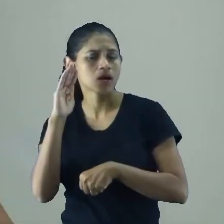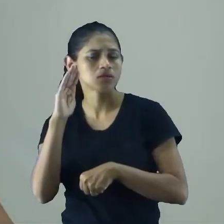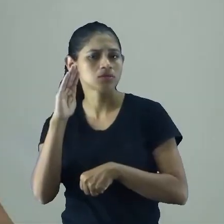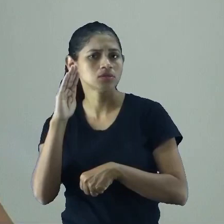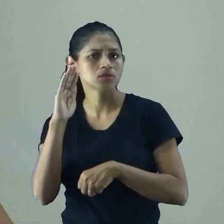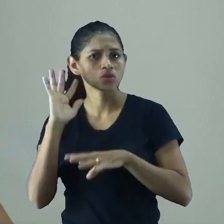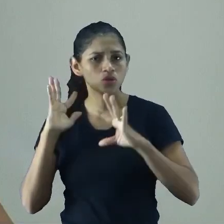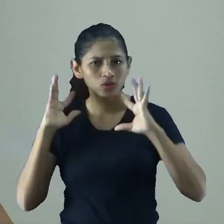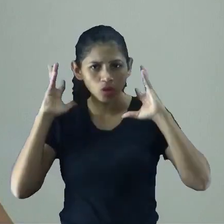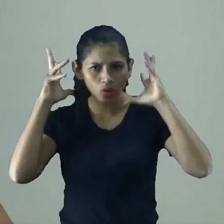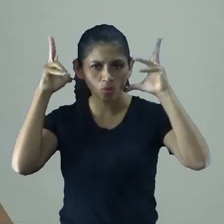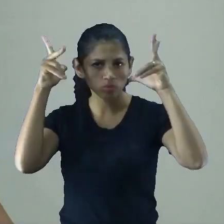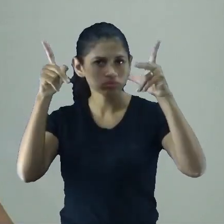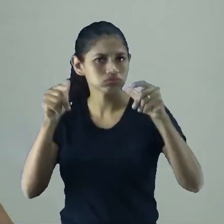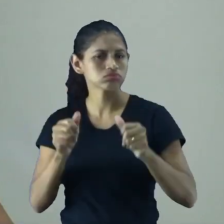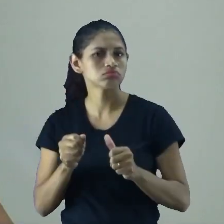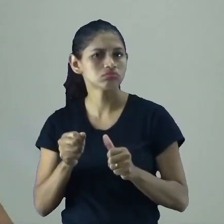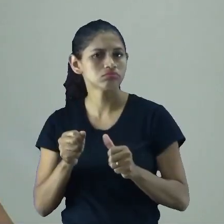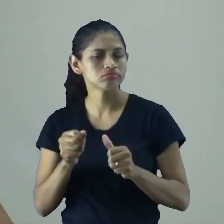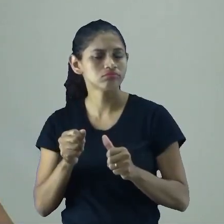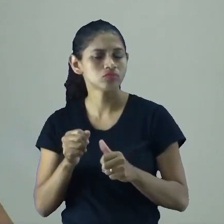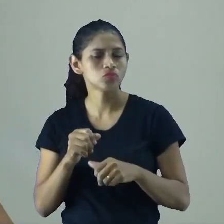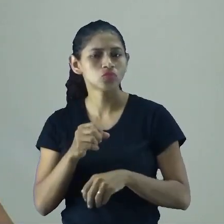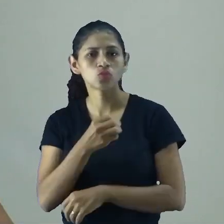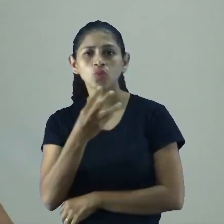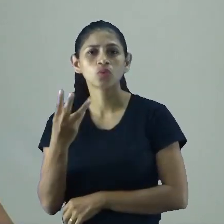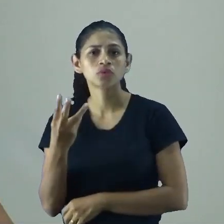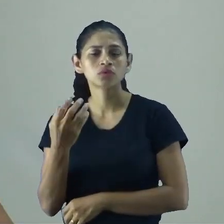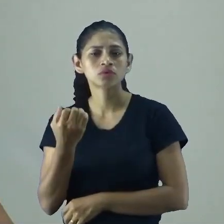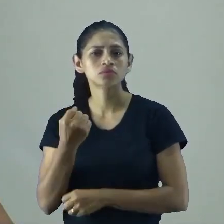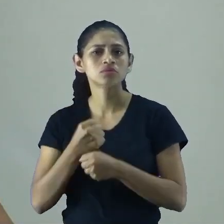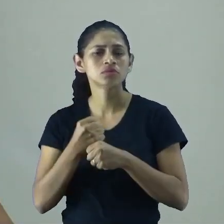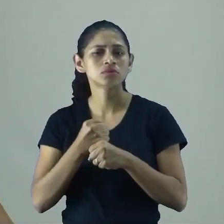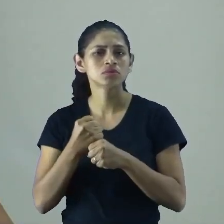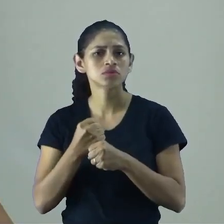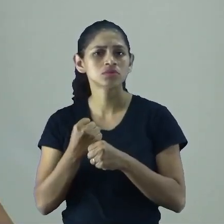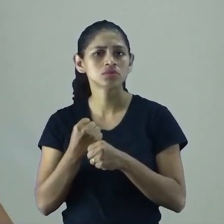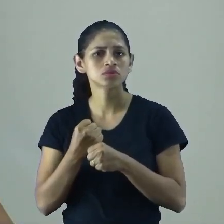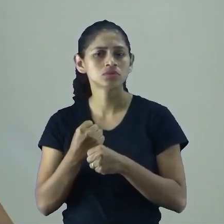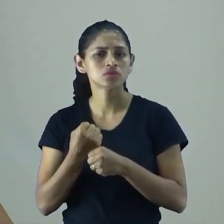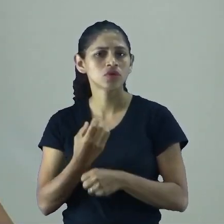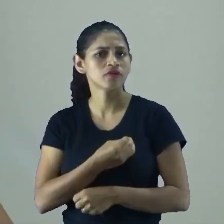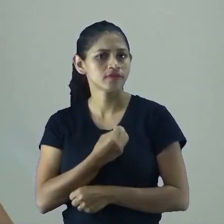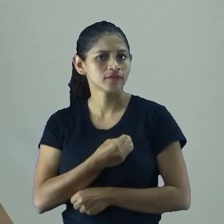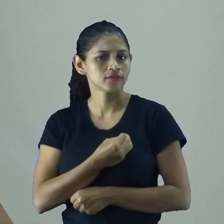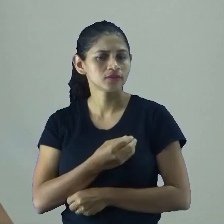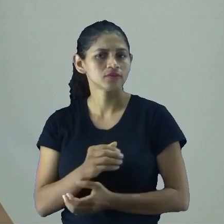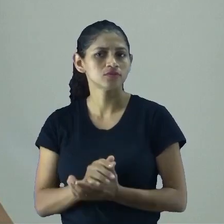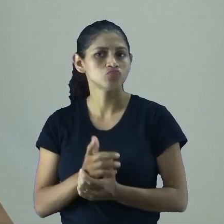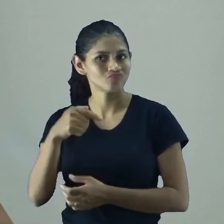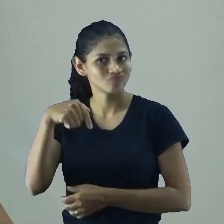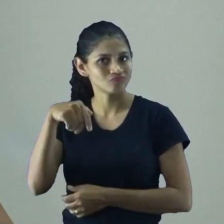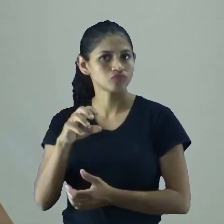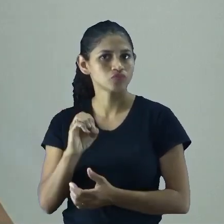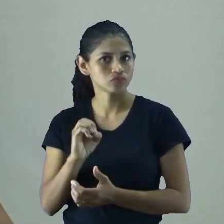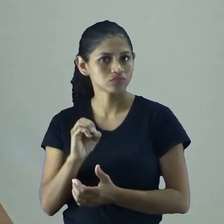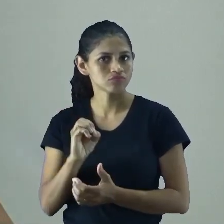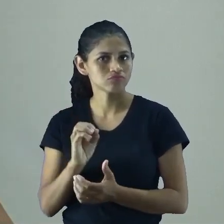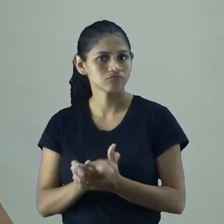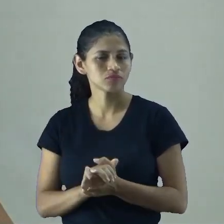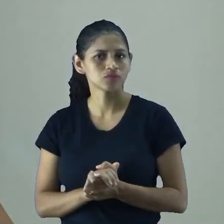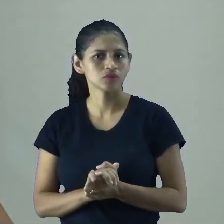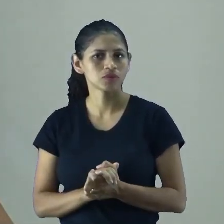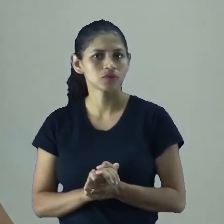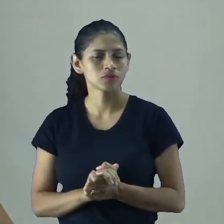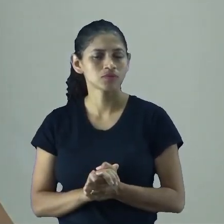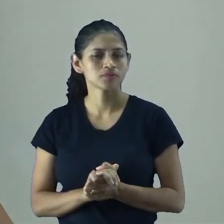quantos anos 70 né então a gente coloca aqui ó os dados aí o tempo